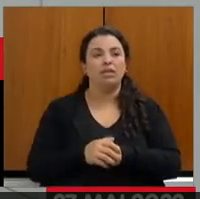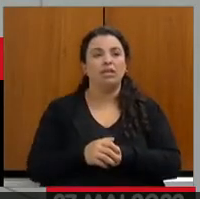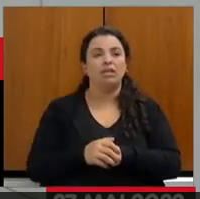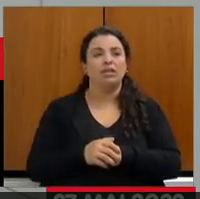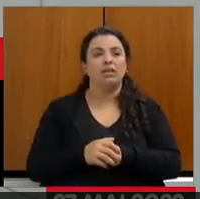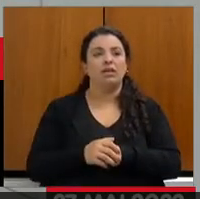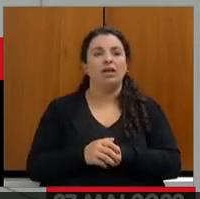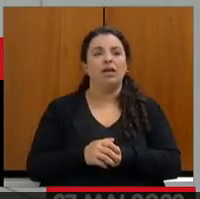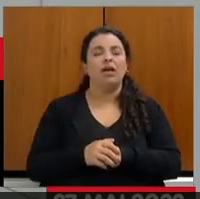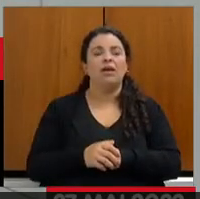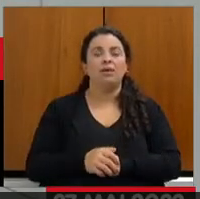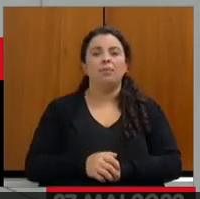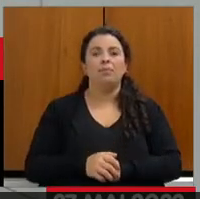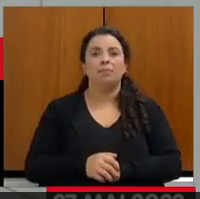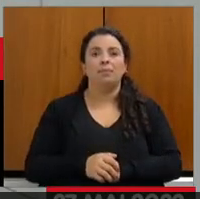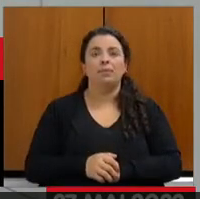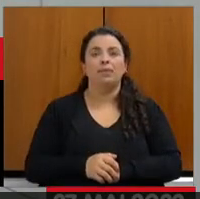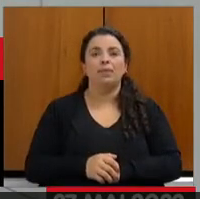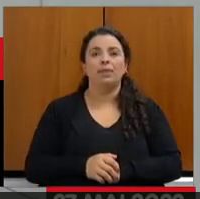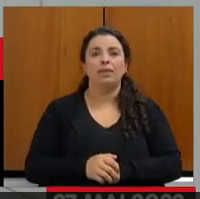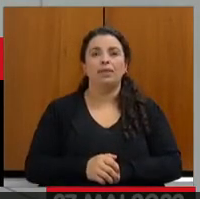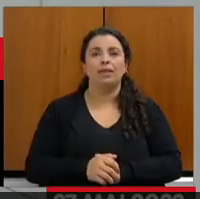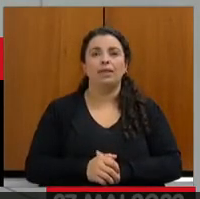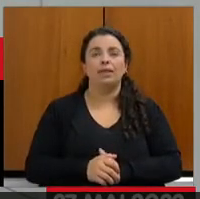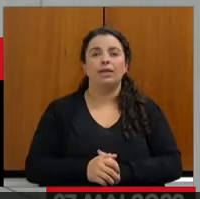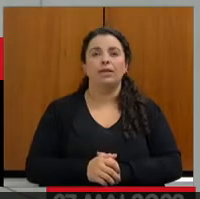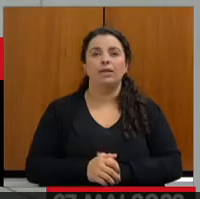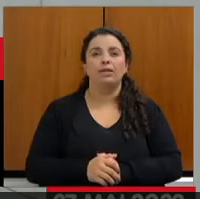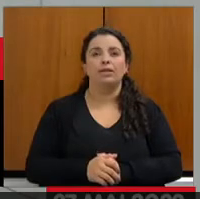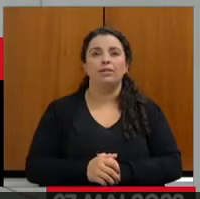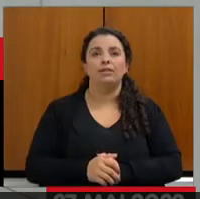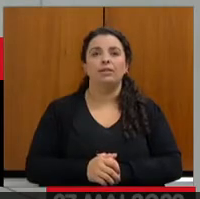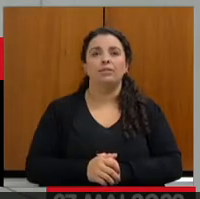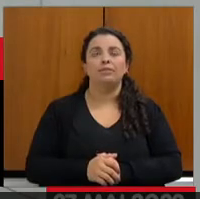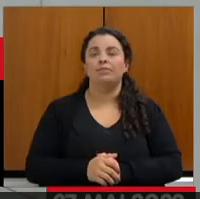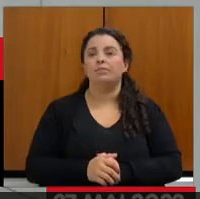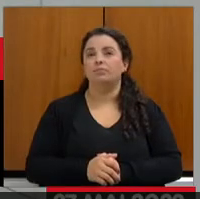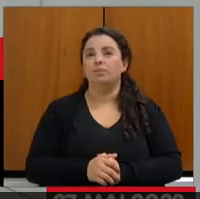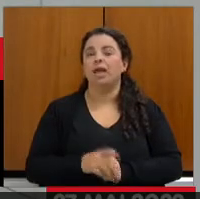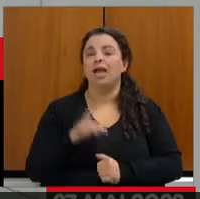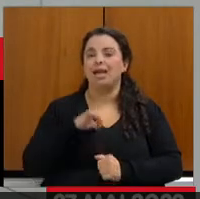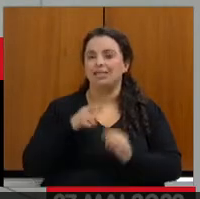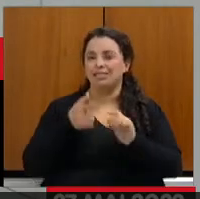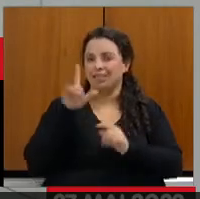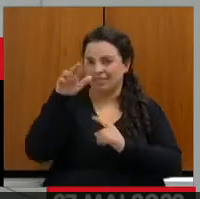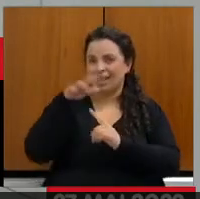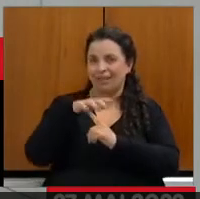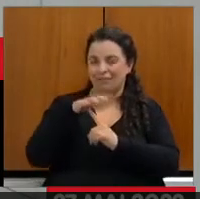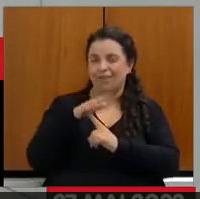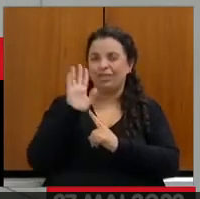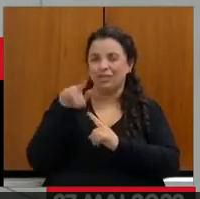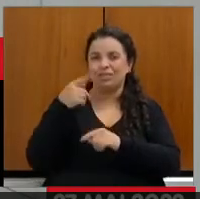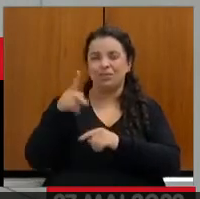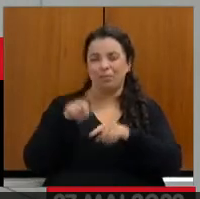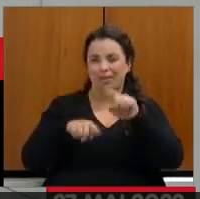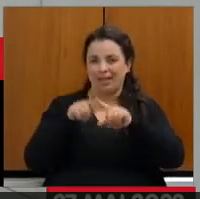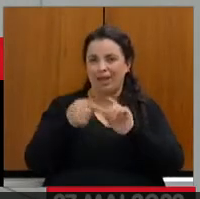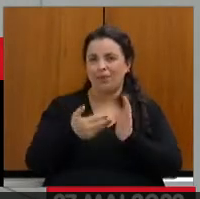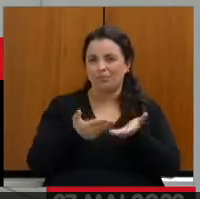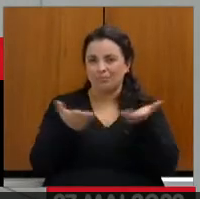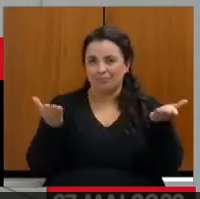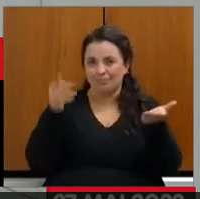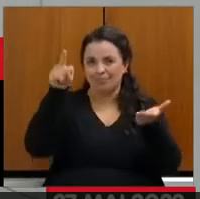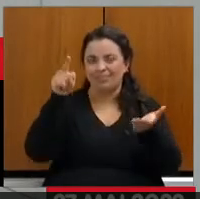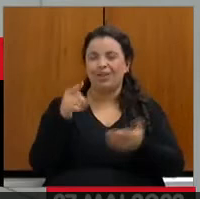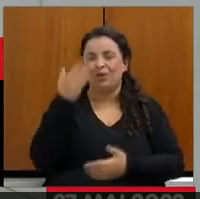E aí é isso são aqui fazer a exposição né Muito obrigada pela presença de